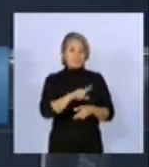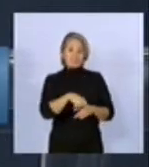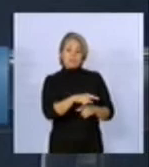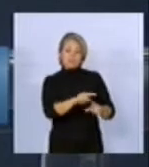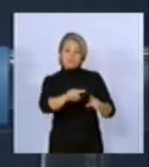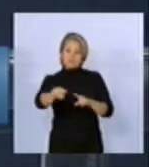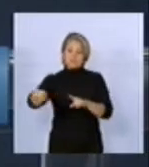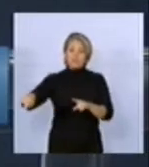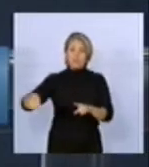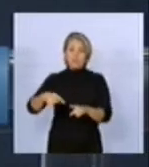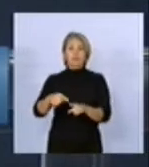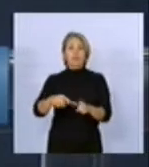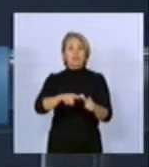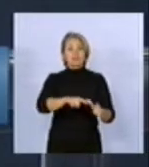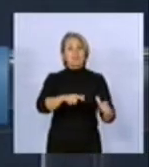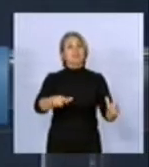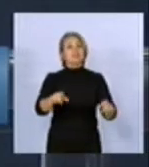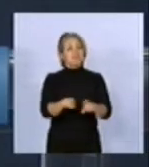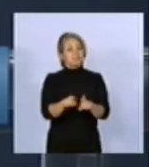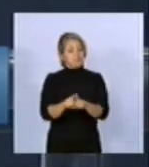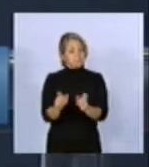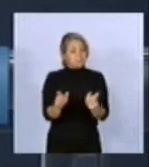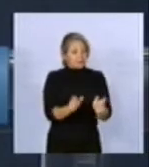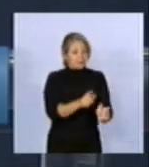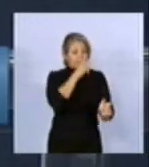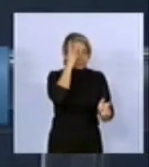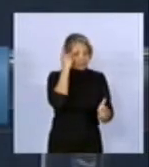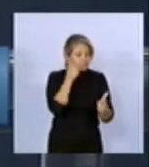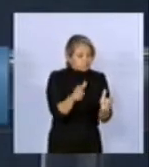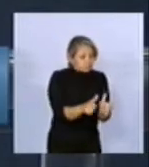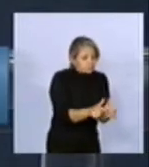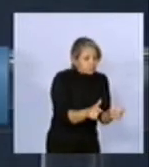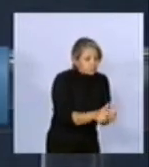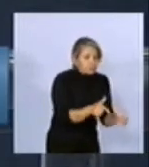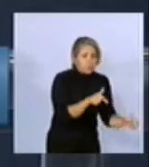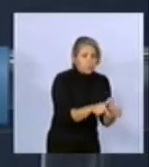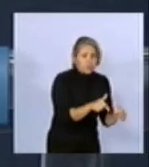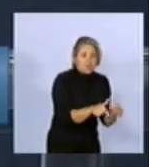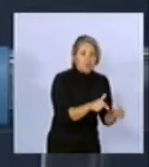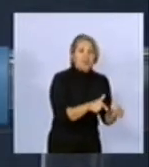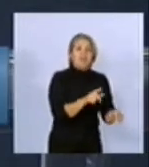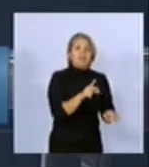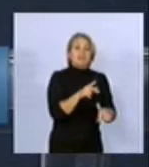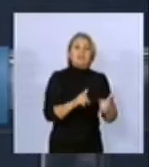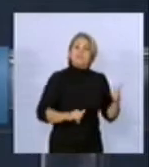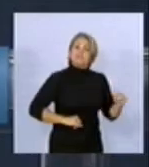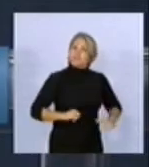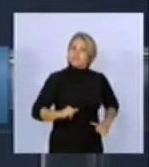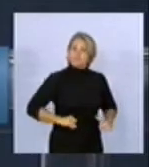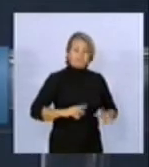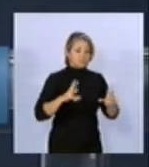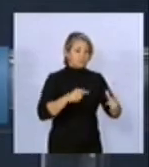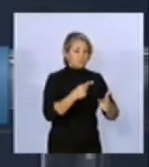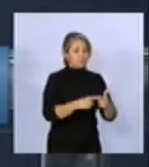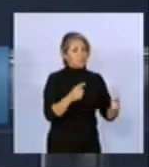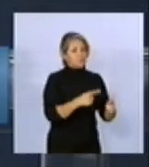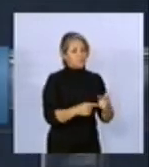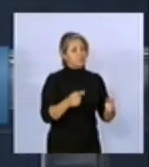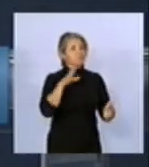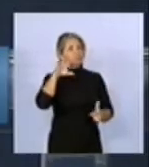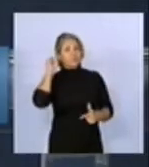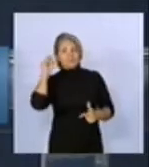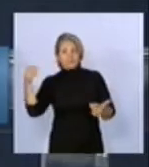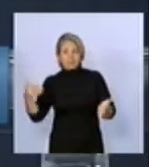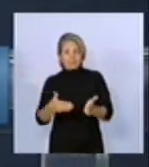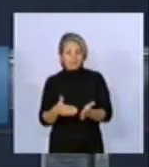cana então eles também são pequenos produtores onde sofrem todos esses defeitos que vocês escutaram até esse momento